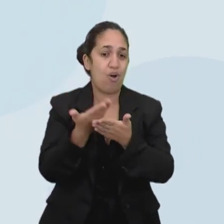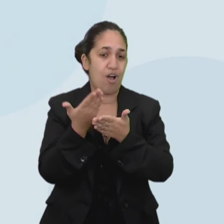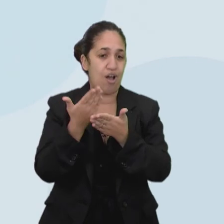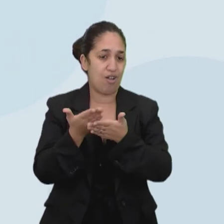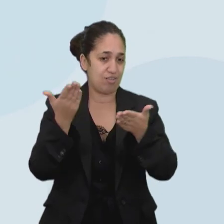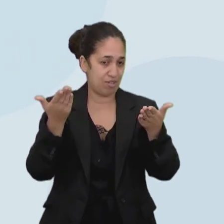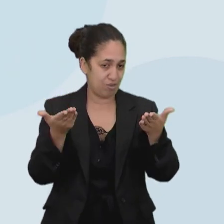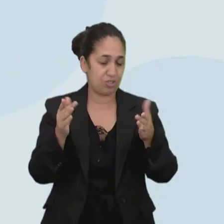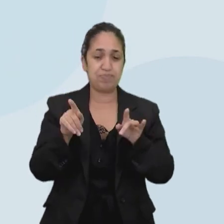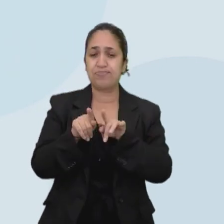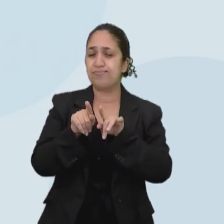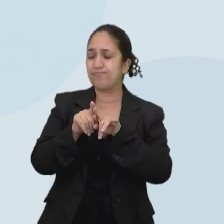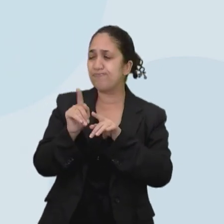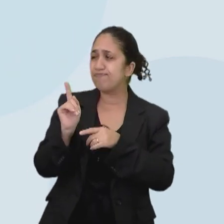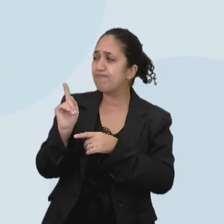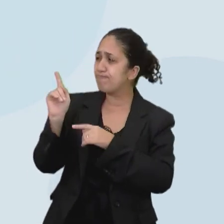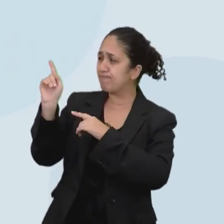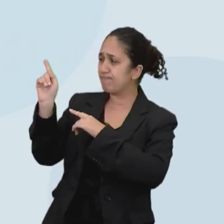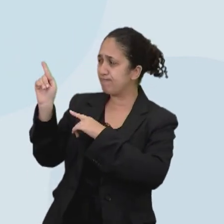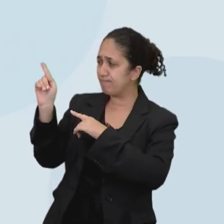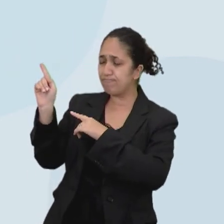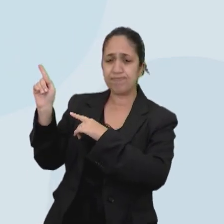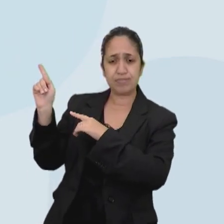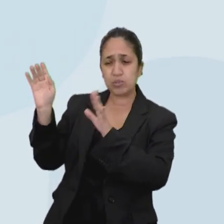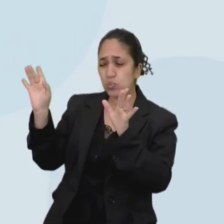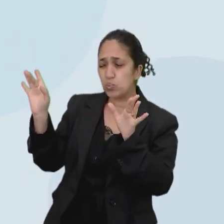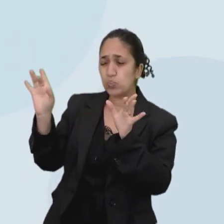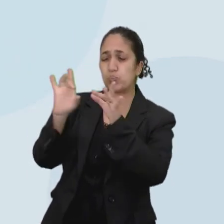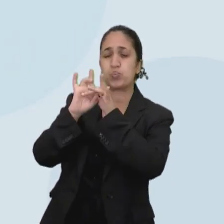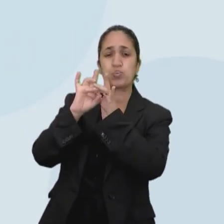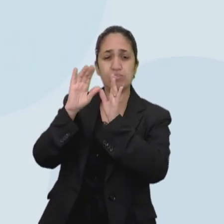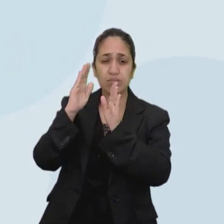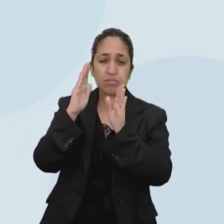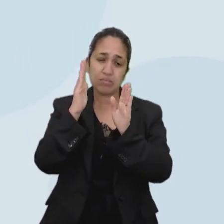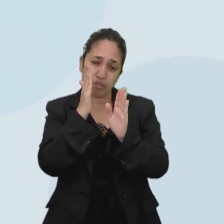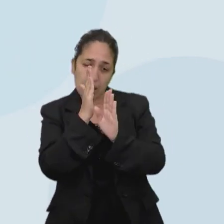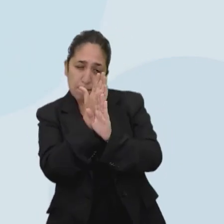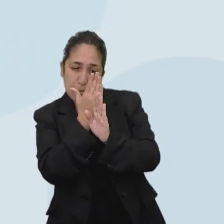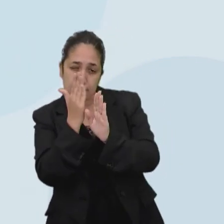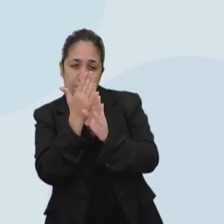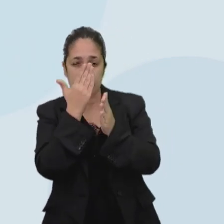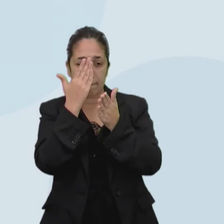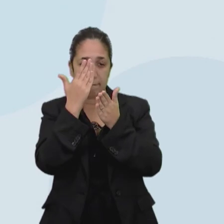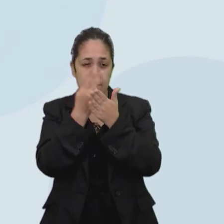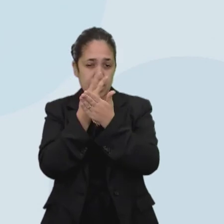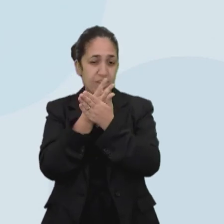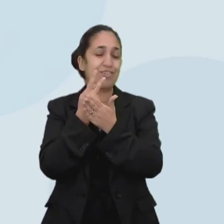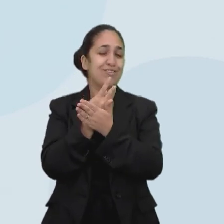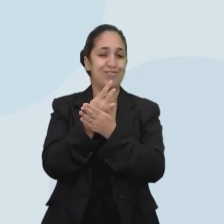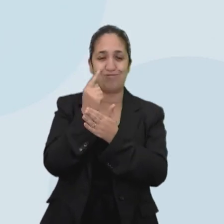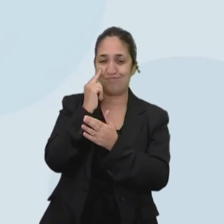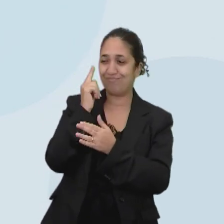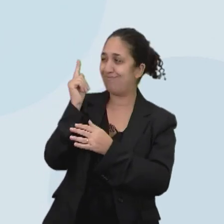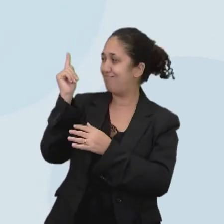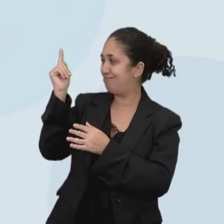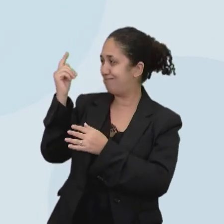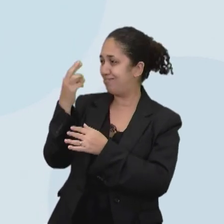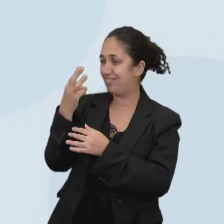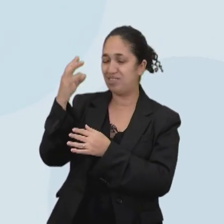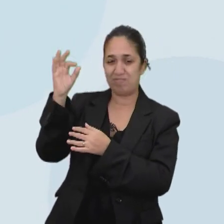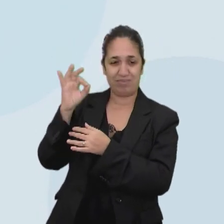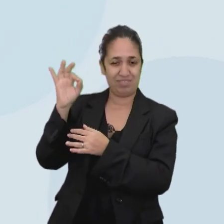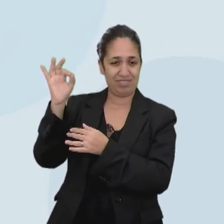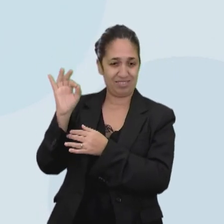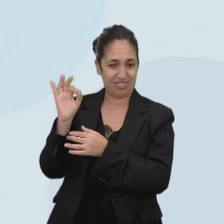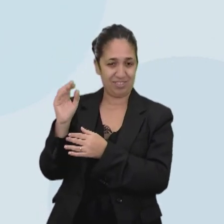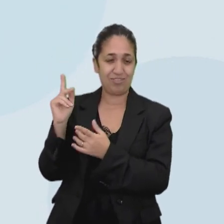hoje, tá? E que estão intimamente ligados aí, como a gente sabe o que? A margem de erro. A gente deu uma situação